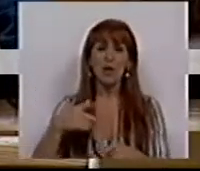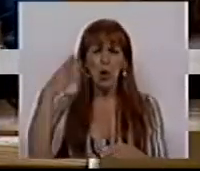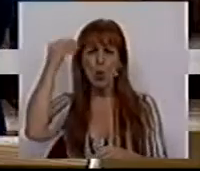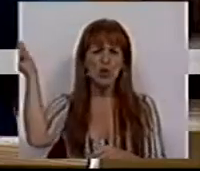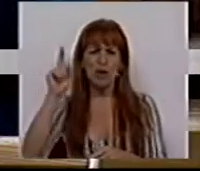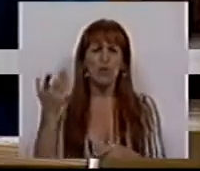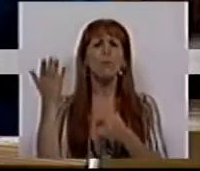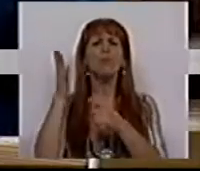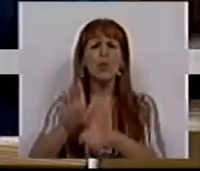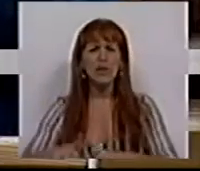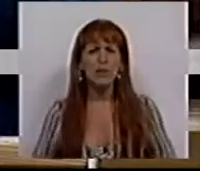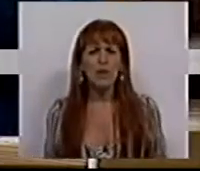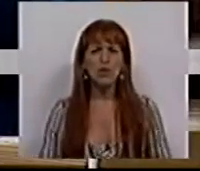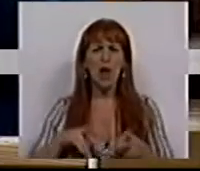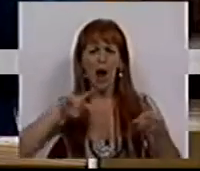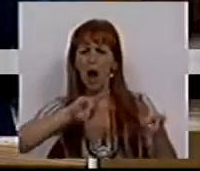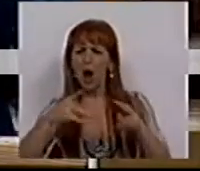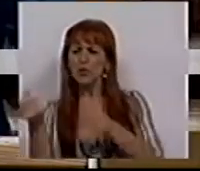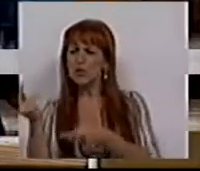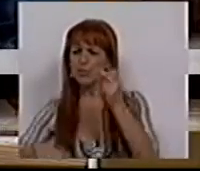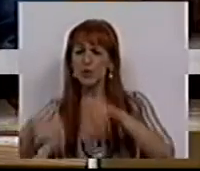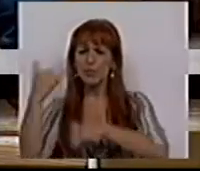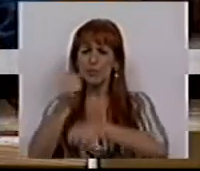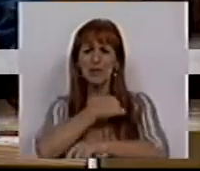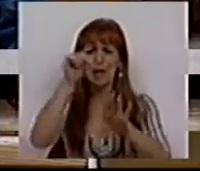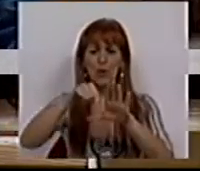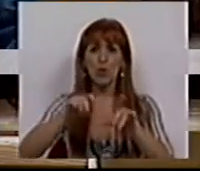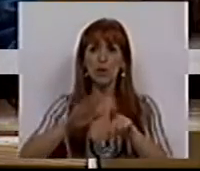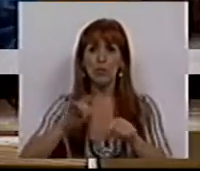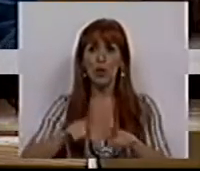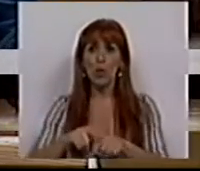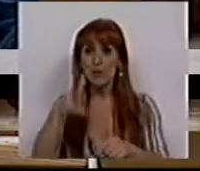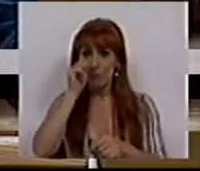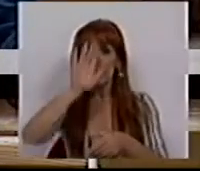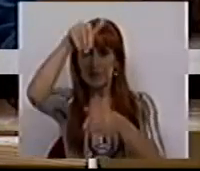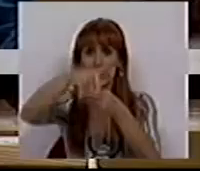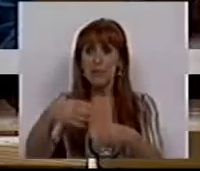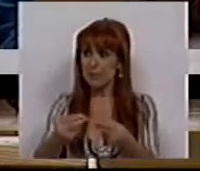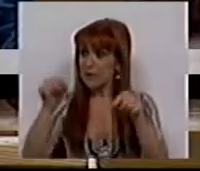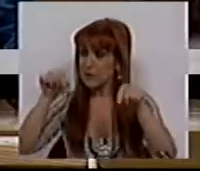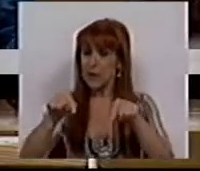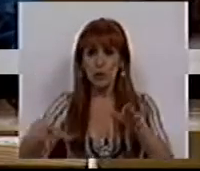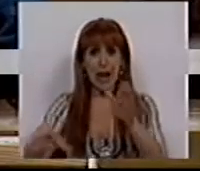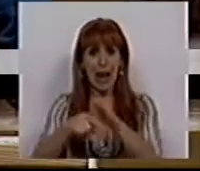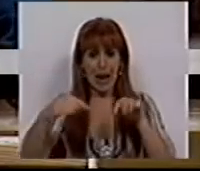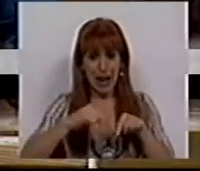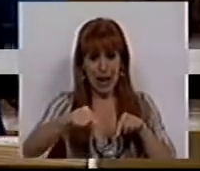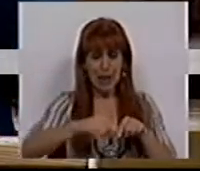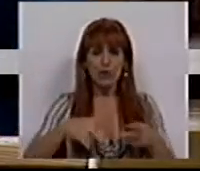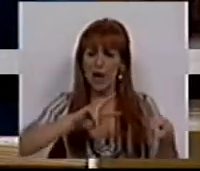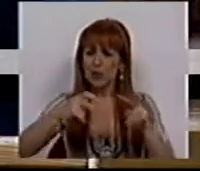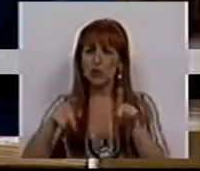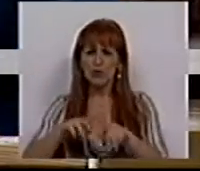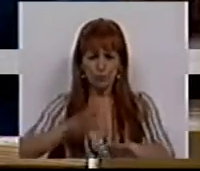esquecemos. Por exemplo, as alterações que houve na violência doméstica com a colusão do namor foi matéria desta desta legislatura. A